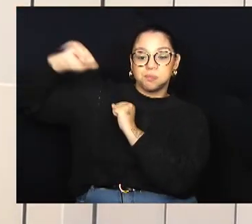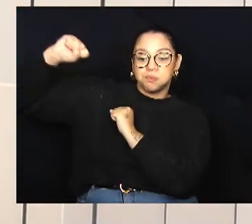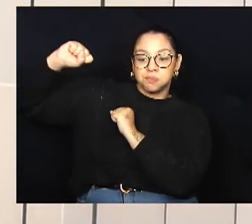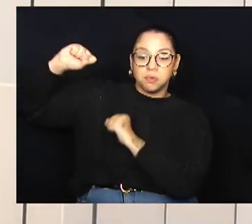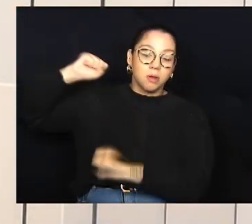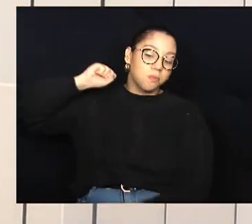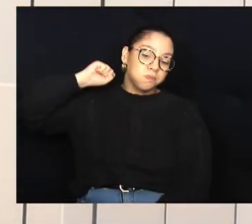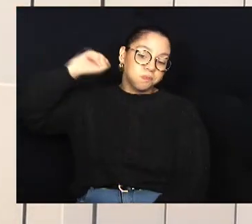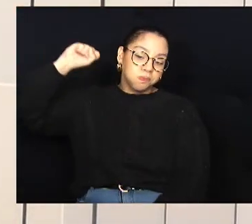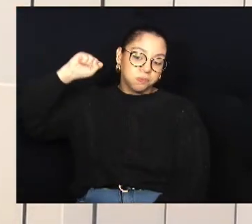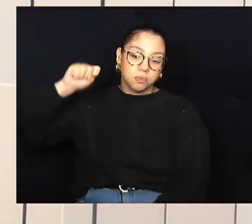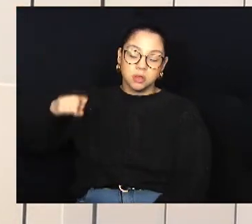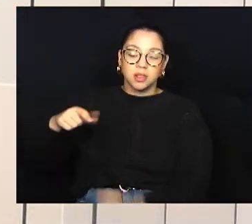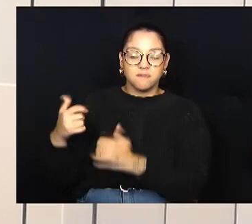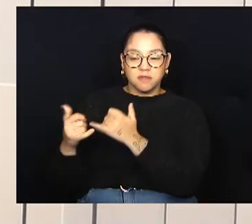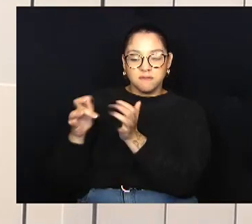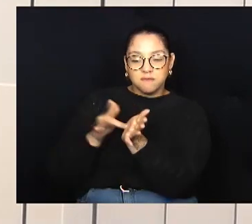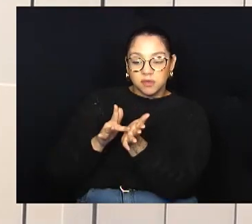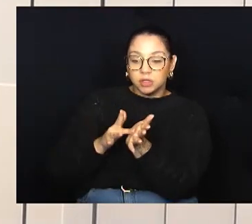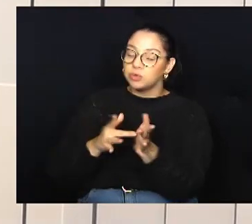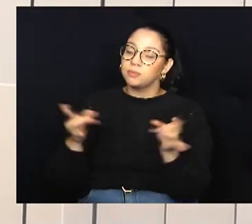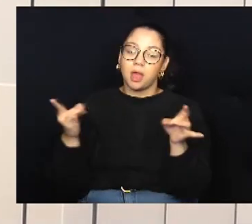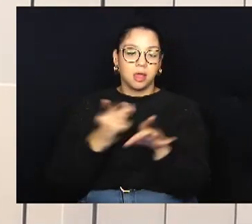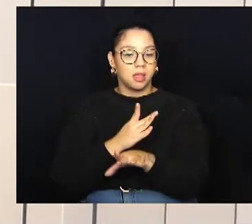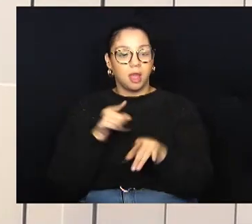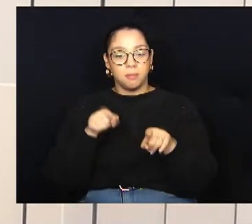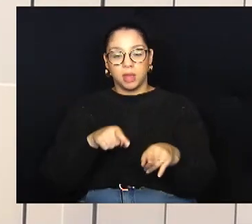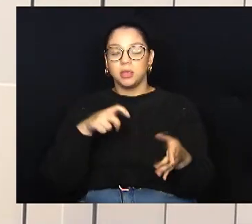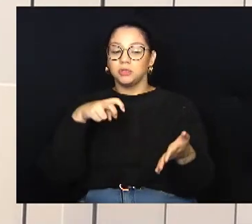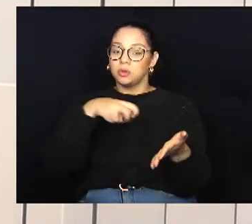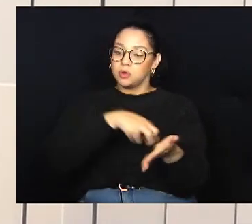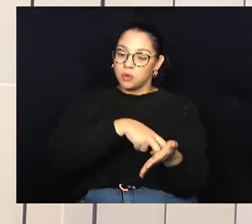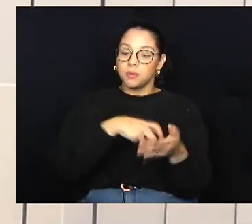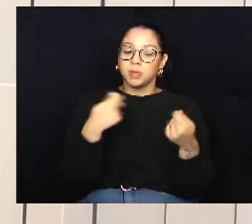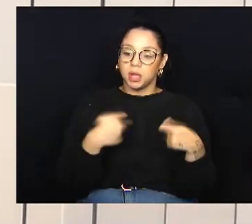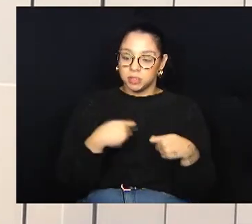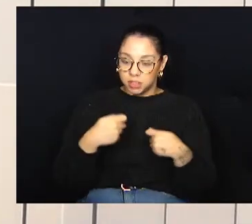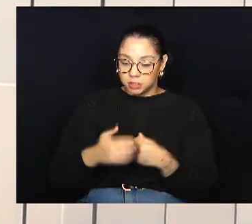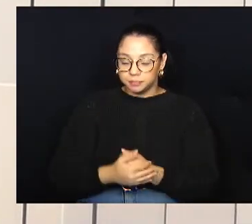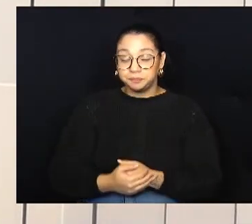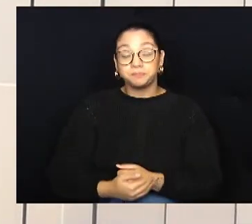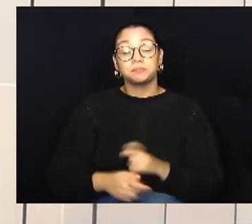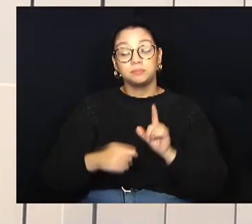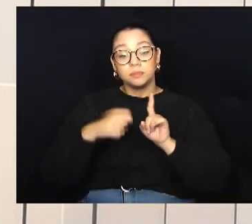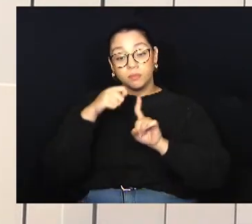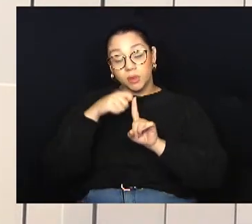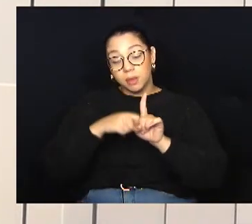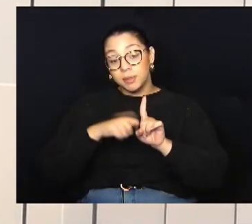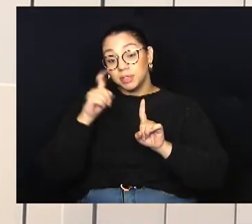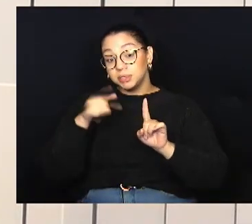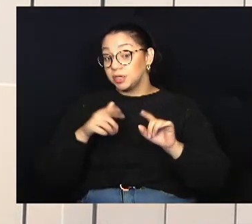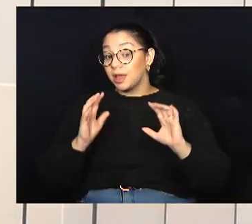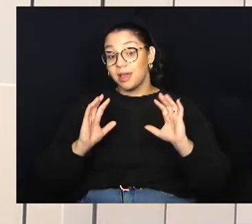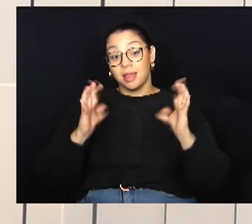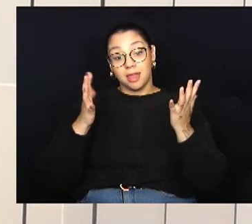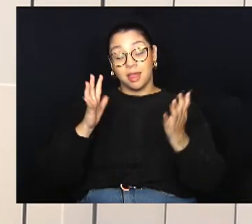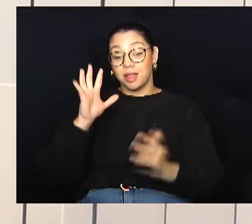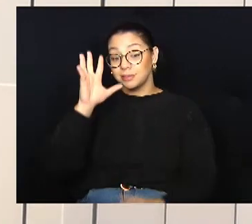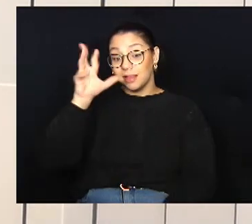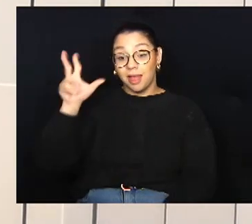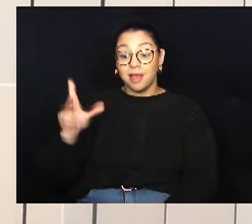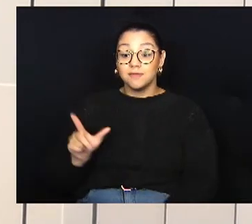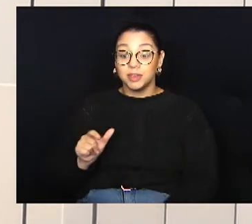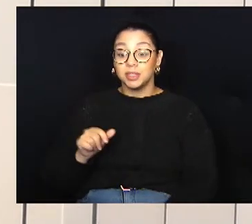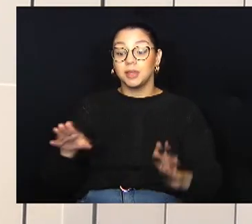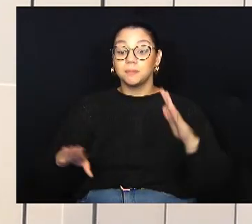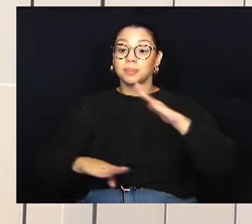criminosos. Chega de impunidade, né? E olha só, no mês que é comemorado o Dia Internacional da África, a Câmara